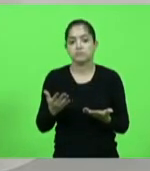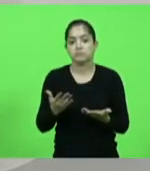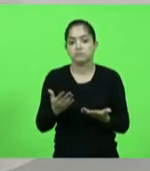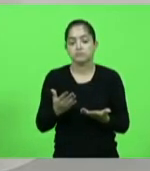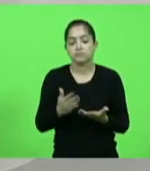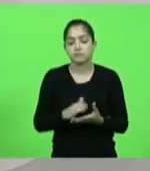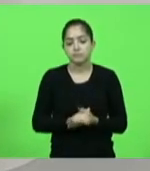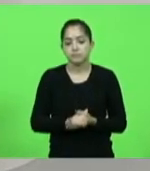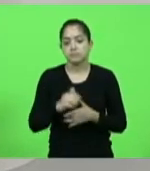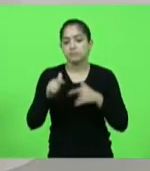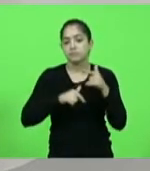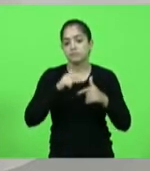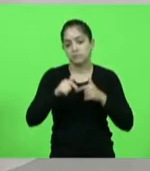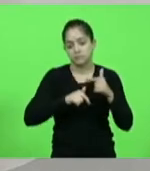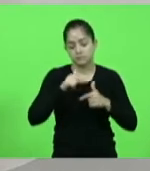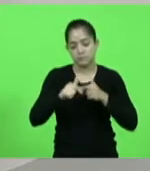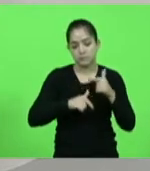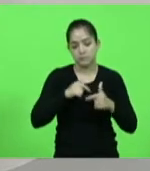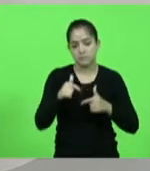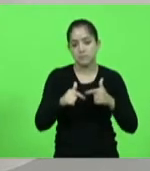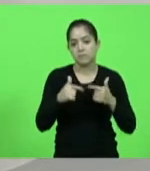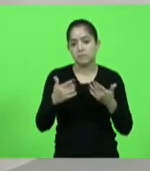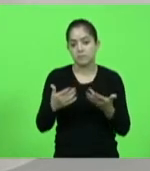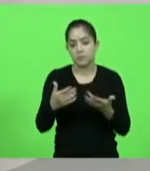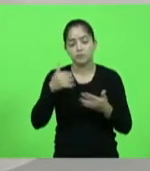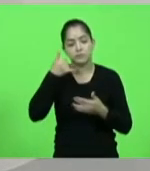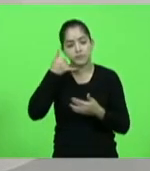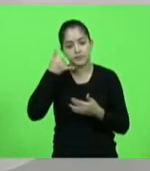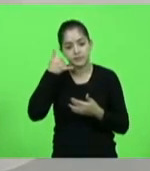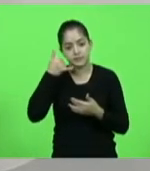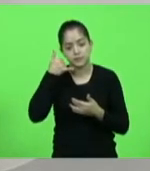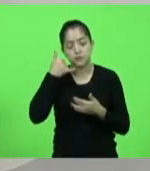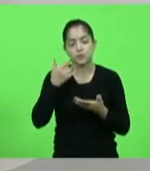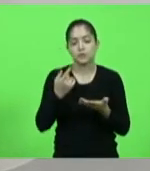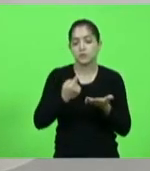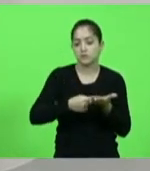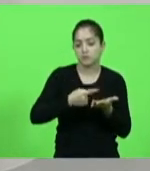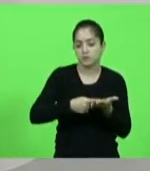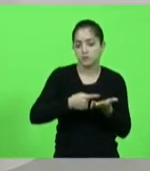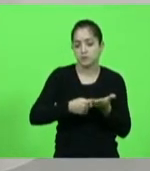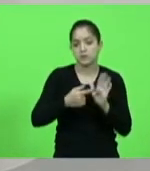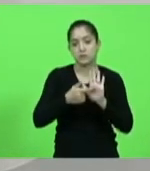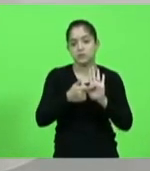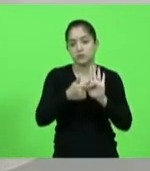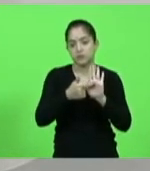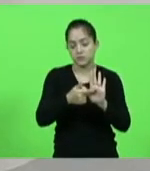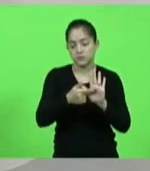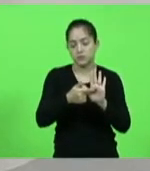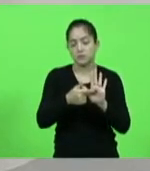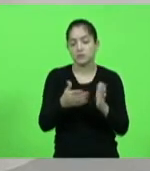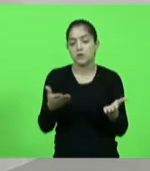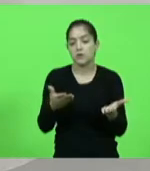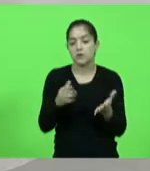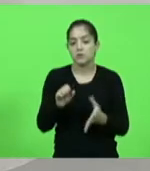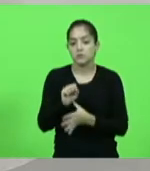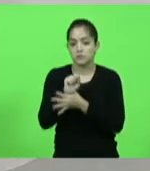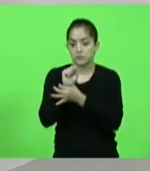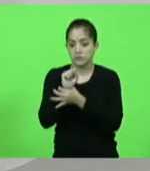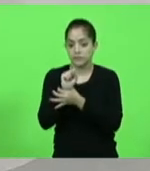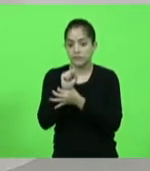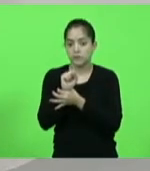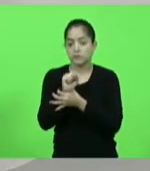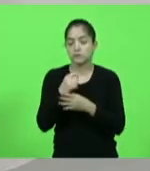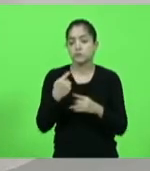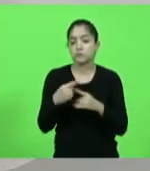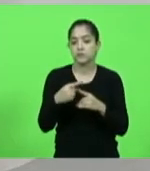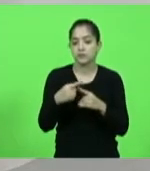nos trabalhos de bastidores, nas ligações, nas agendas, nas indicações, eu reforço hoje na tribuna, porque